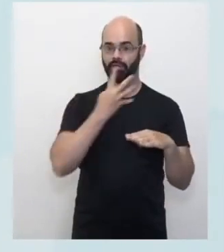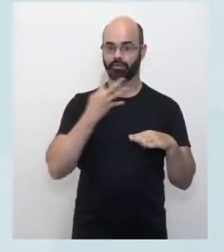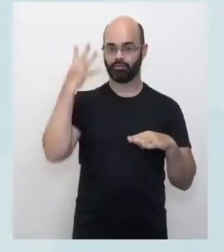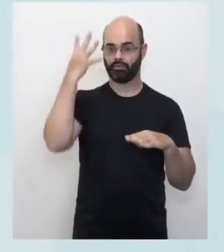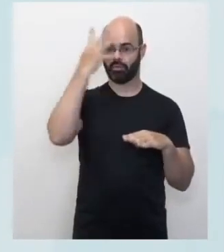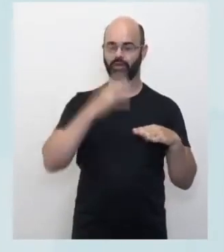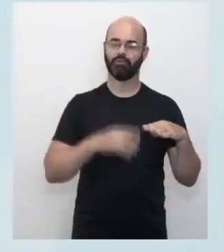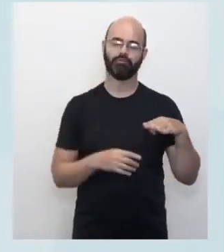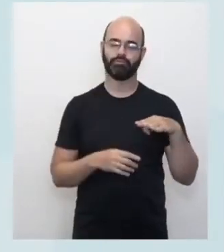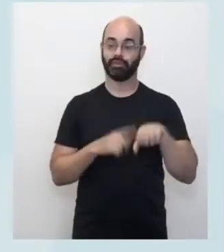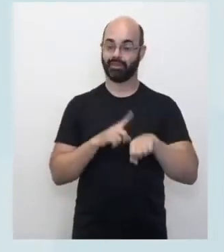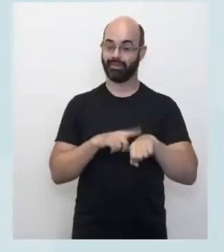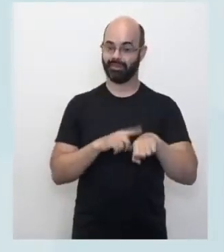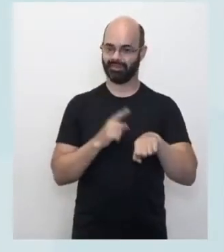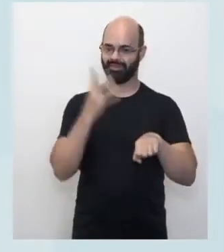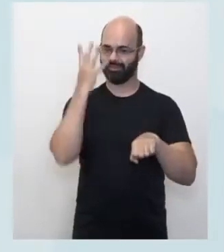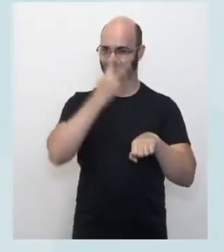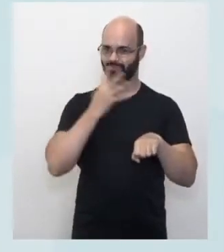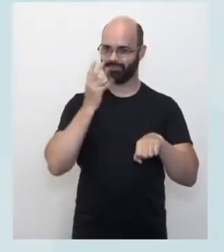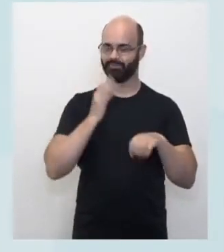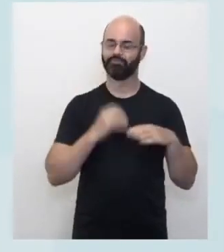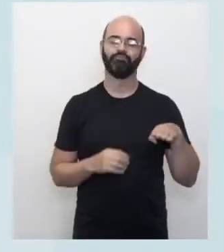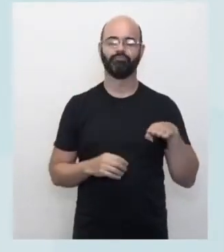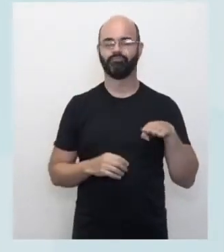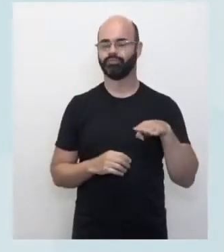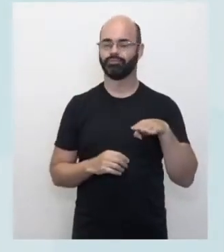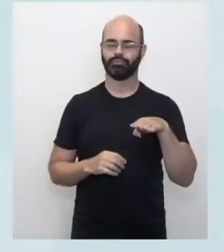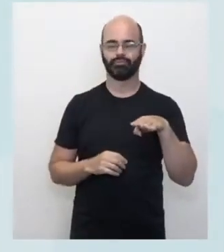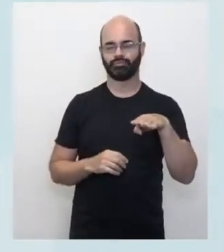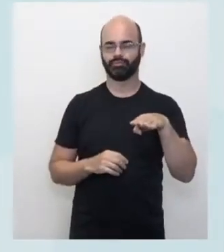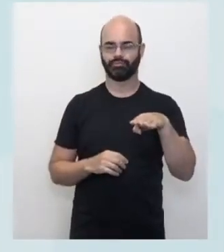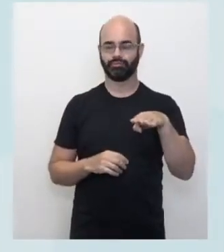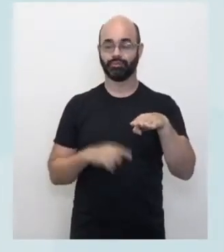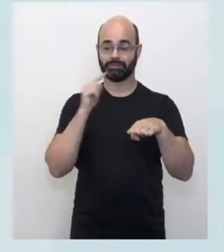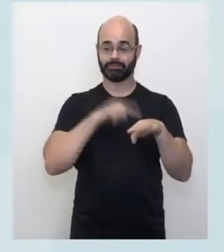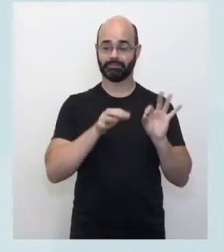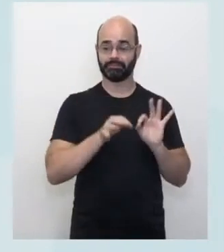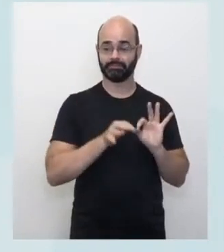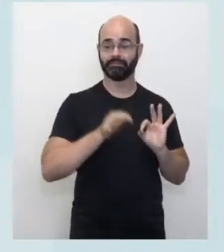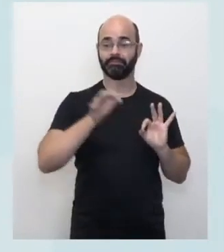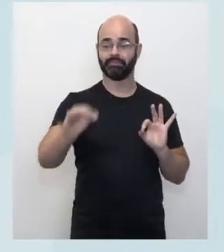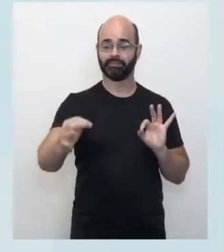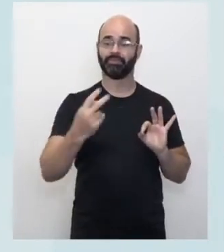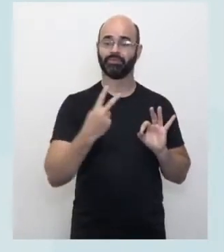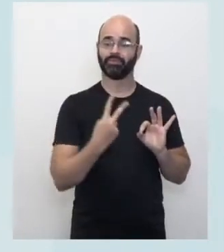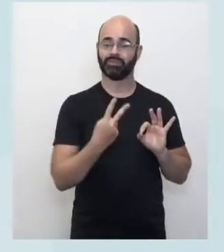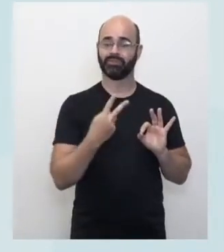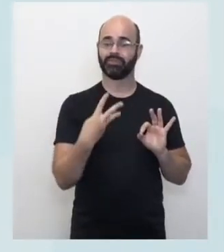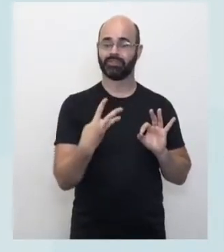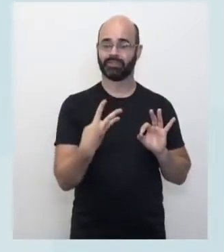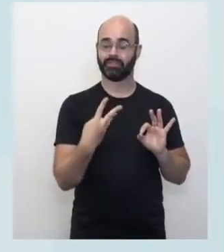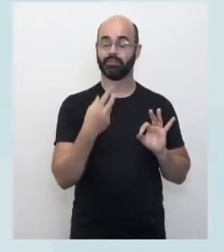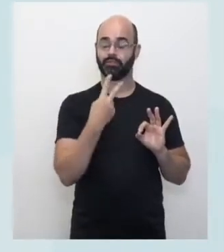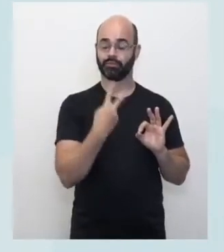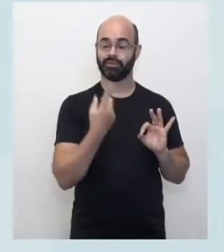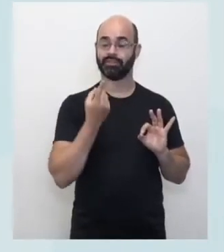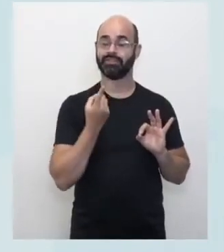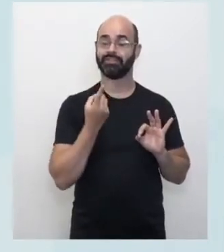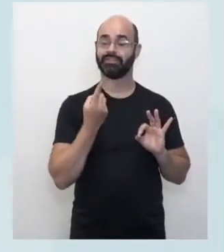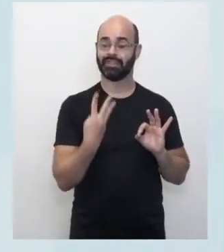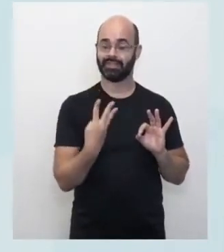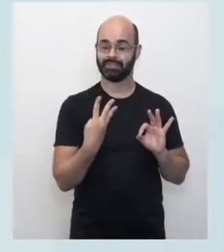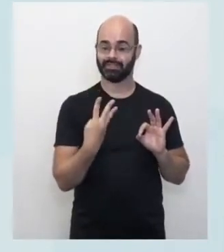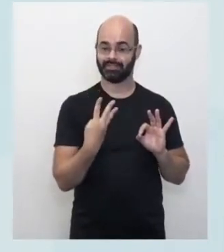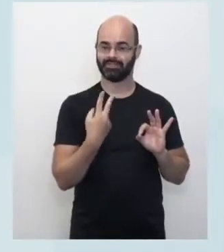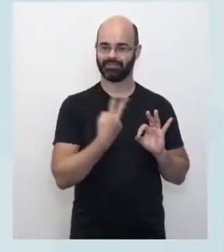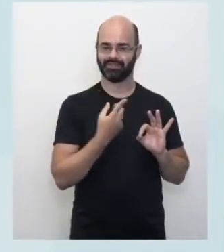tempo que ele está viajando, certo? E percorreu 213 quilômetros de estrada. Então, esse 213 quilômetros